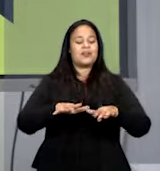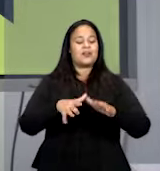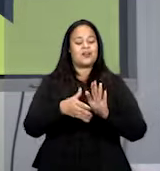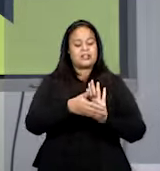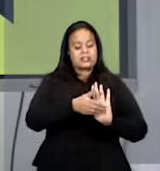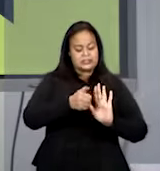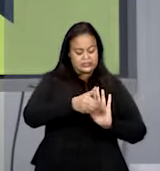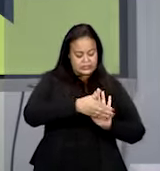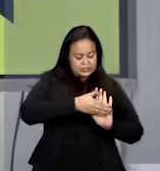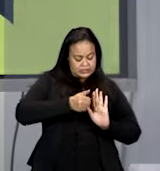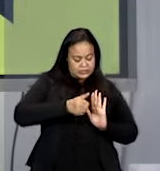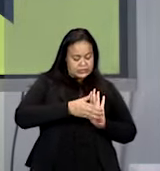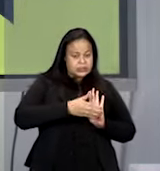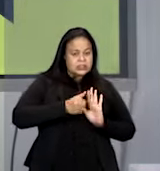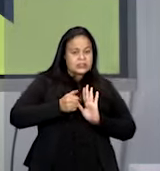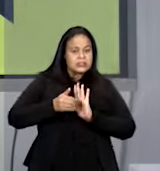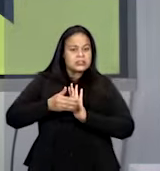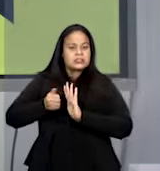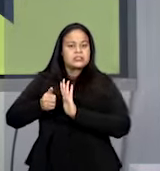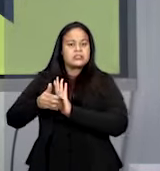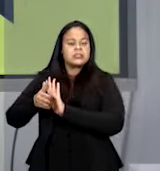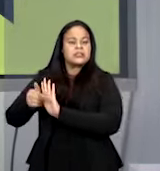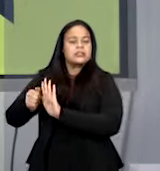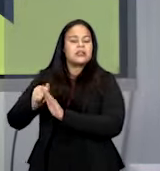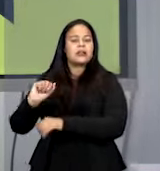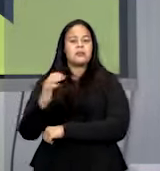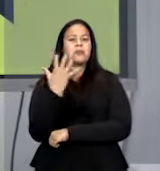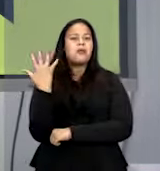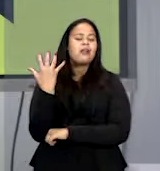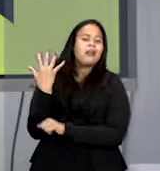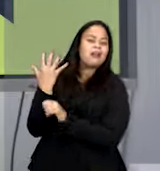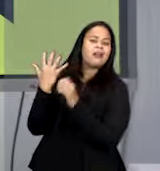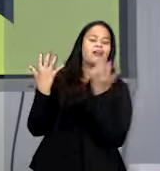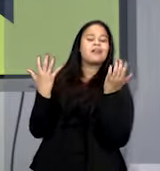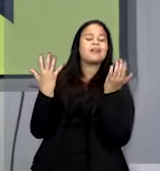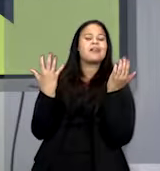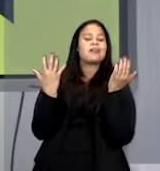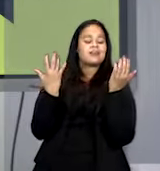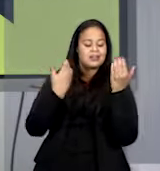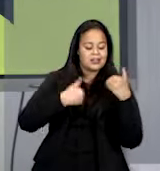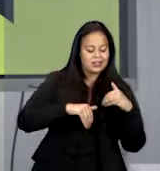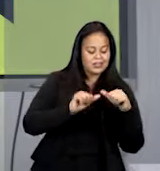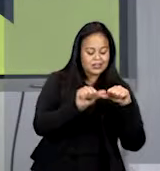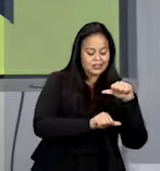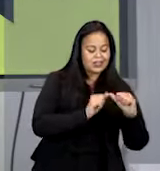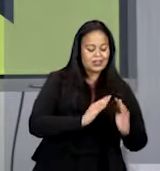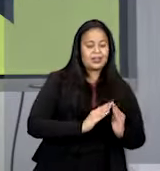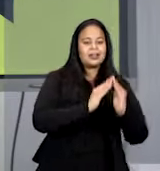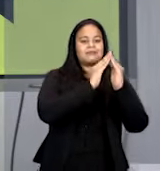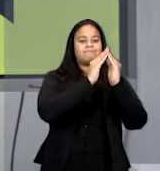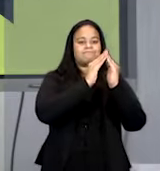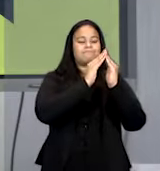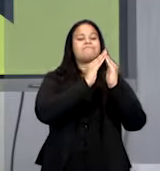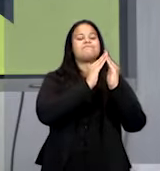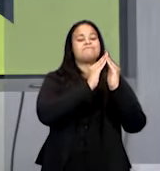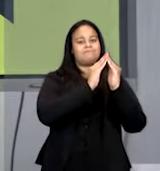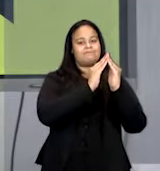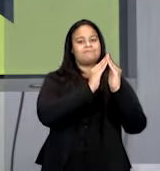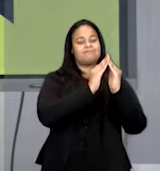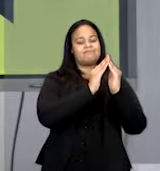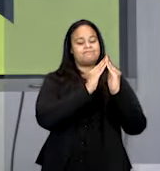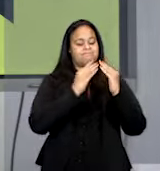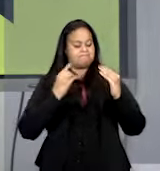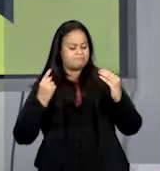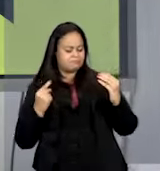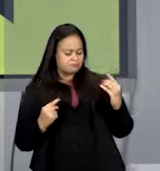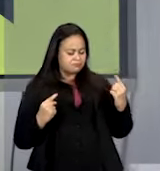espaços de fauna e flora nativa quando construímos naquele espaço. Então, nós